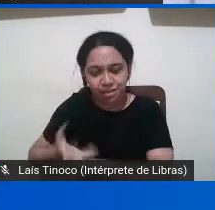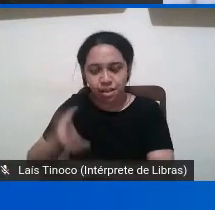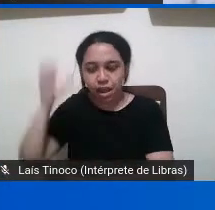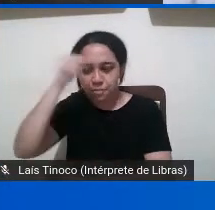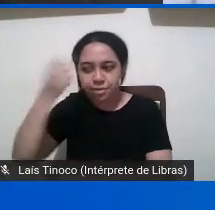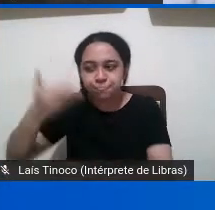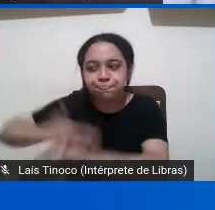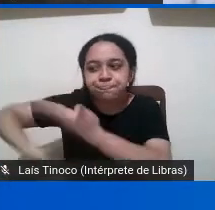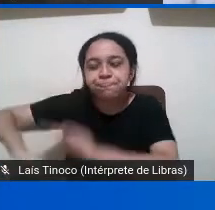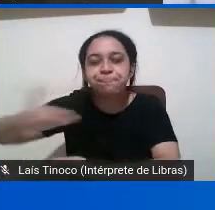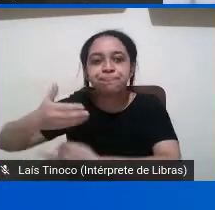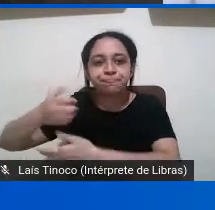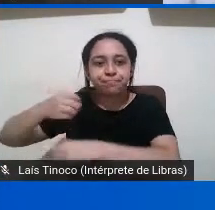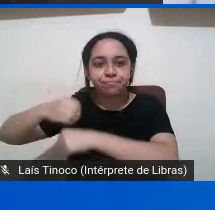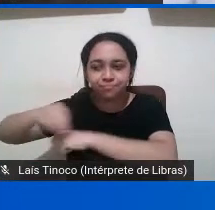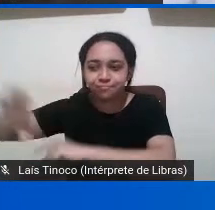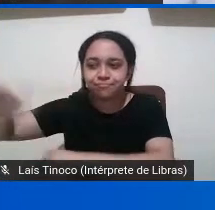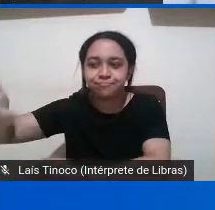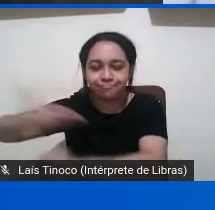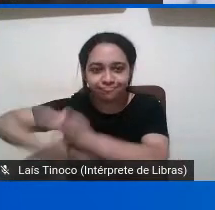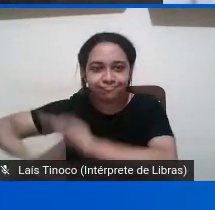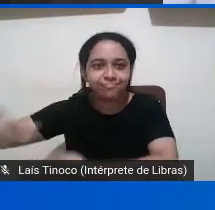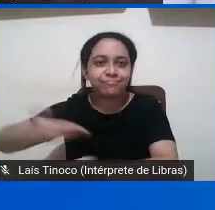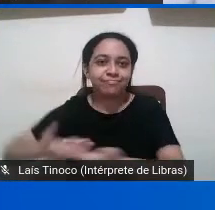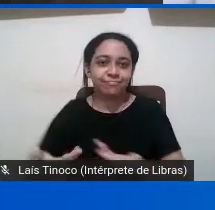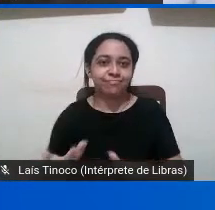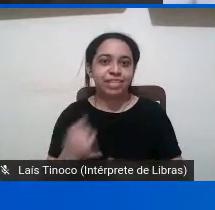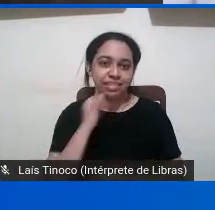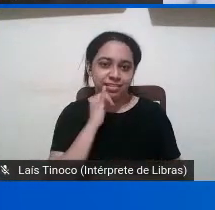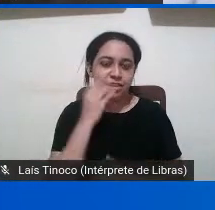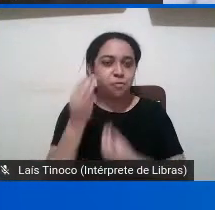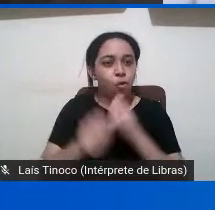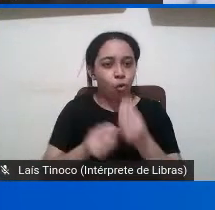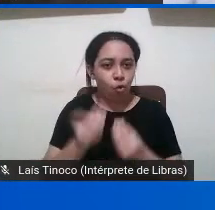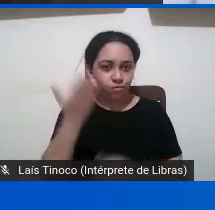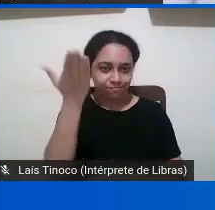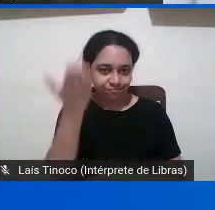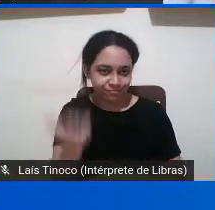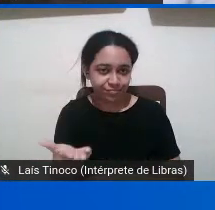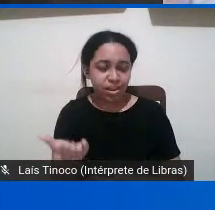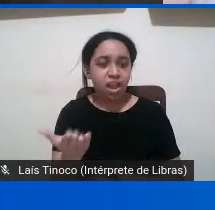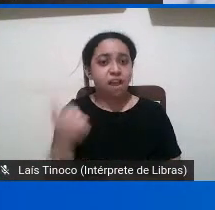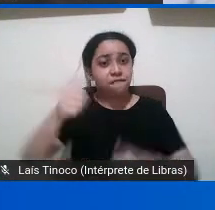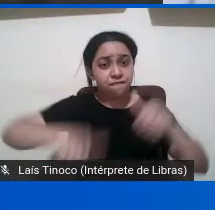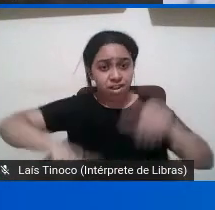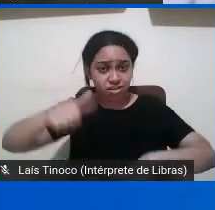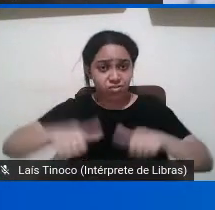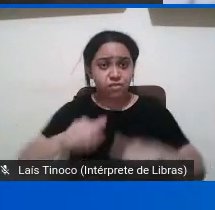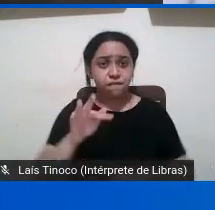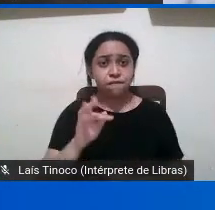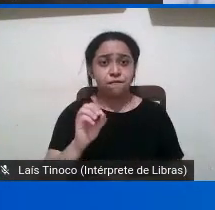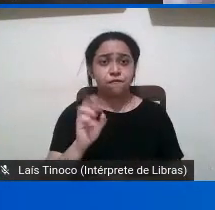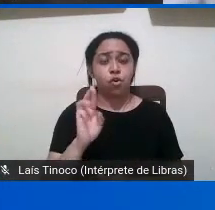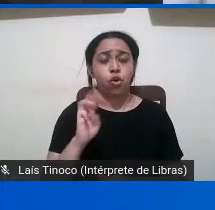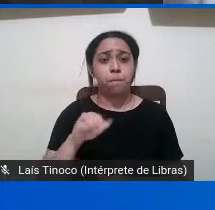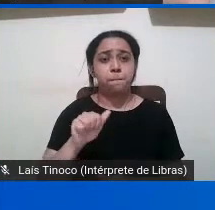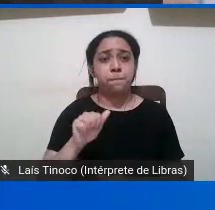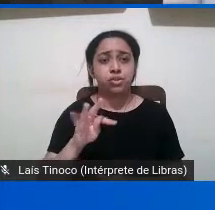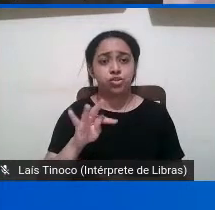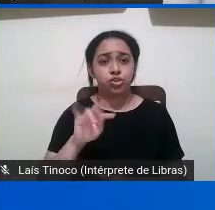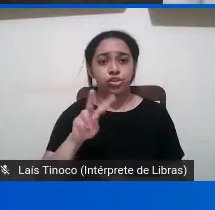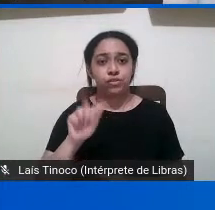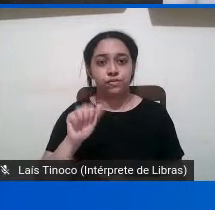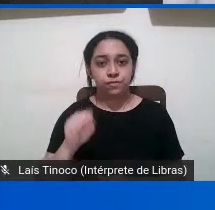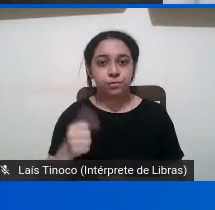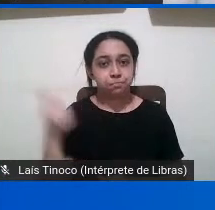E aí nós temos por um exemplo de como são compostas essas avaliações formativas por exemplo a primeira experiência de aprendizagem